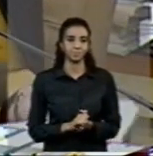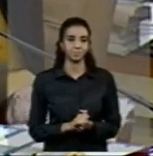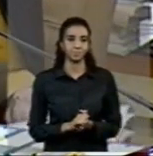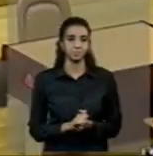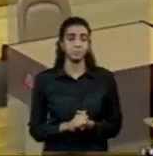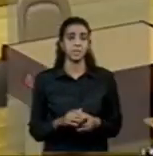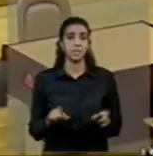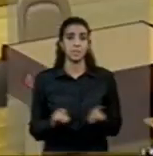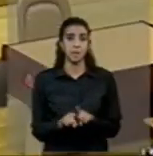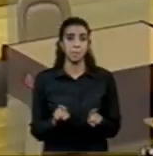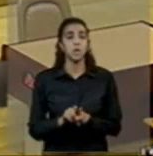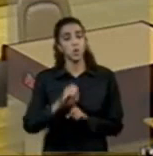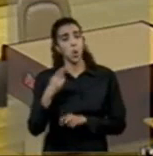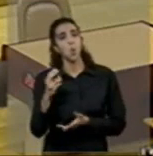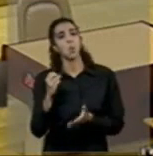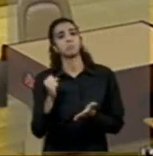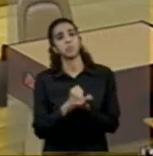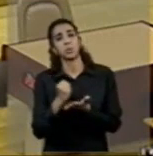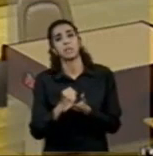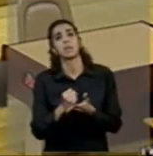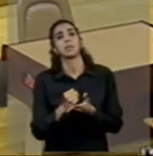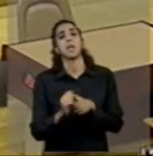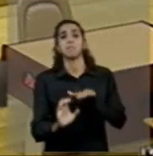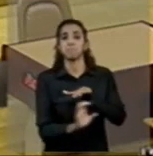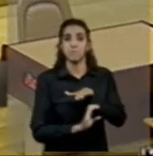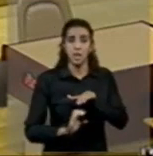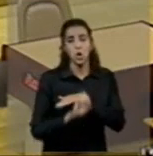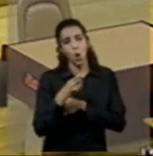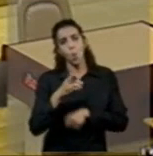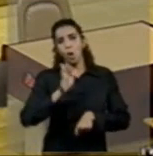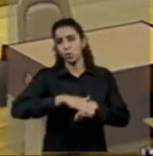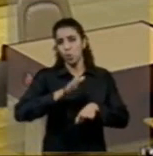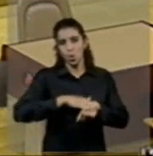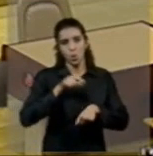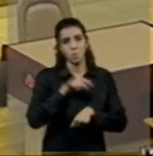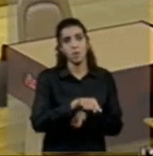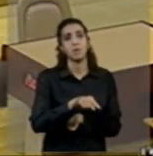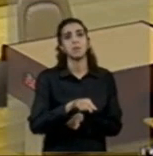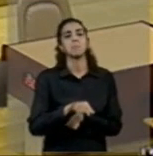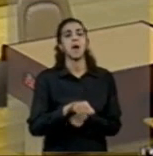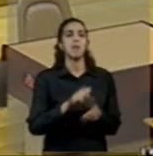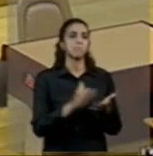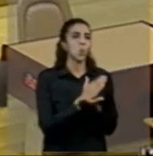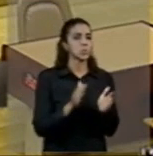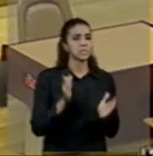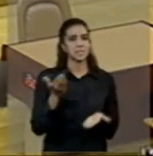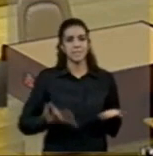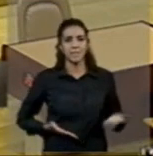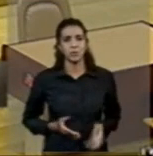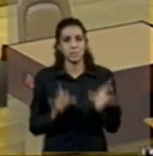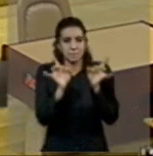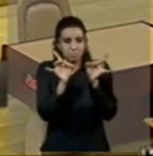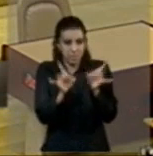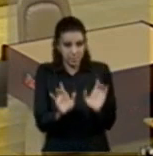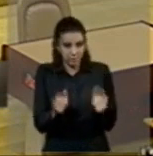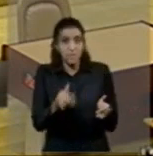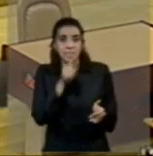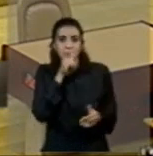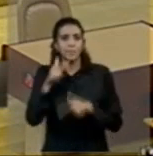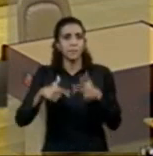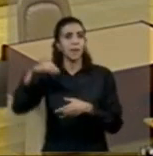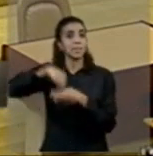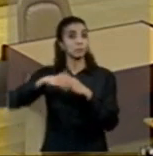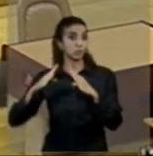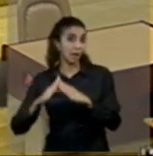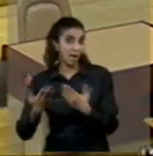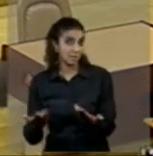de pessoas jurídicas ou de, aspas, autônomos para atividades essenciais, nos trabalhos a domicílio, pela